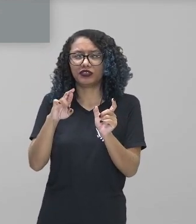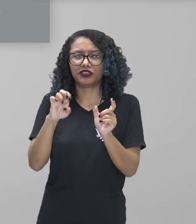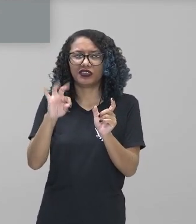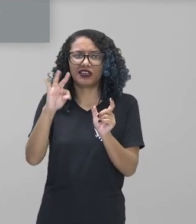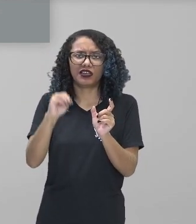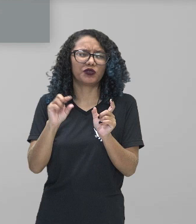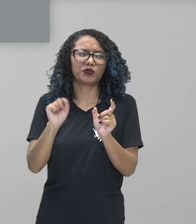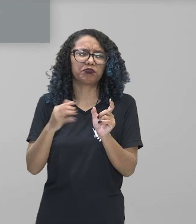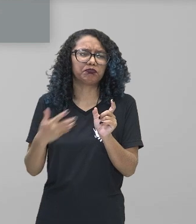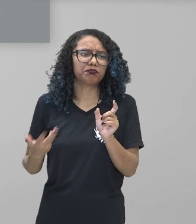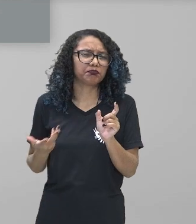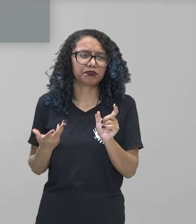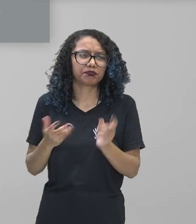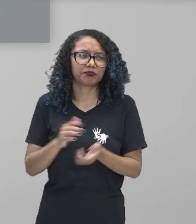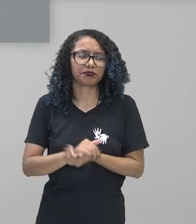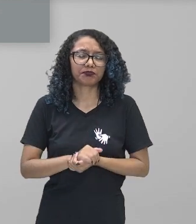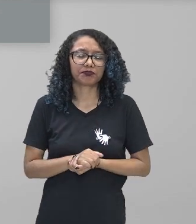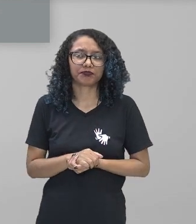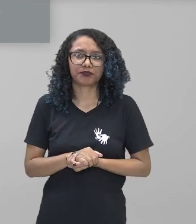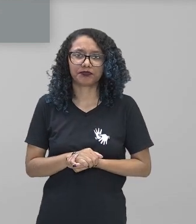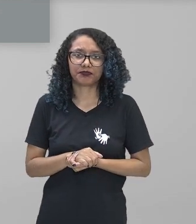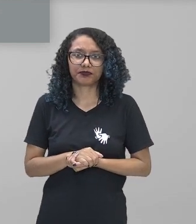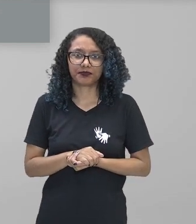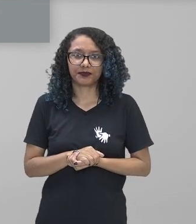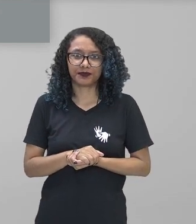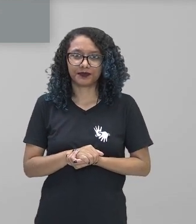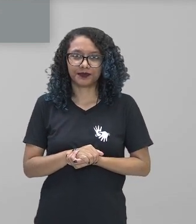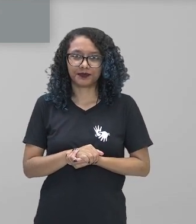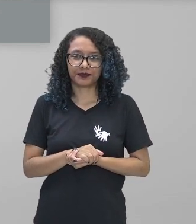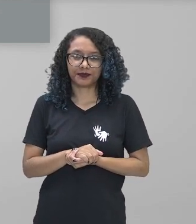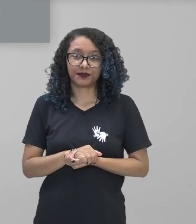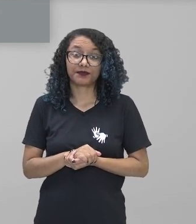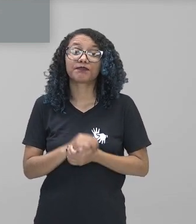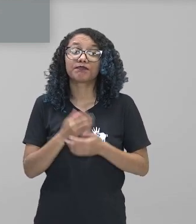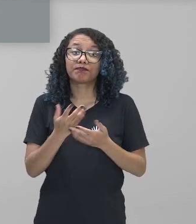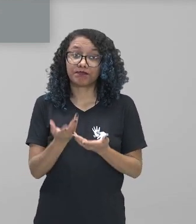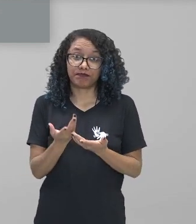Então nós sabemos que o direito ele está aí presente,